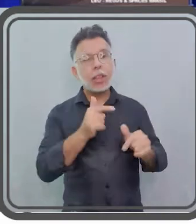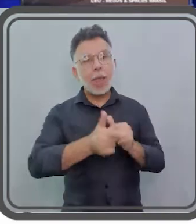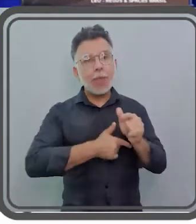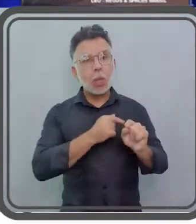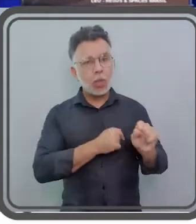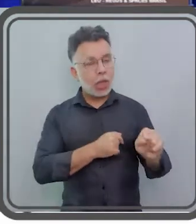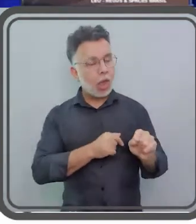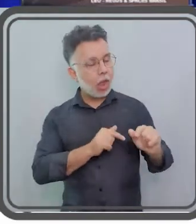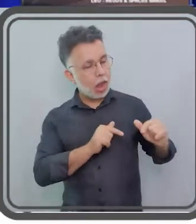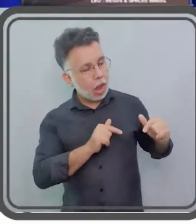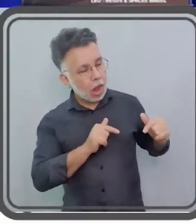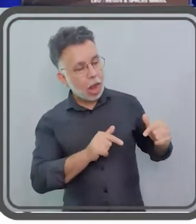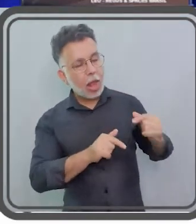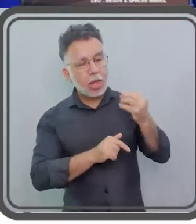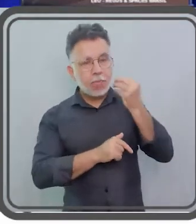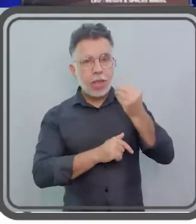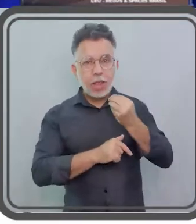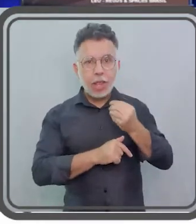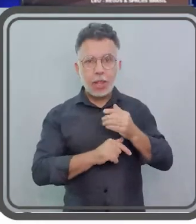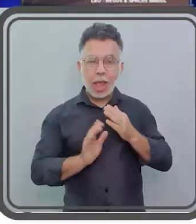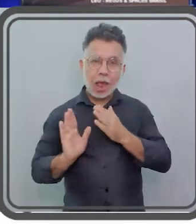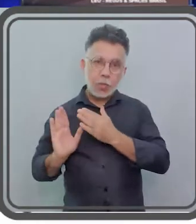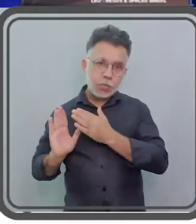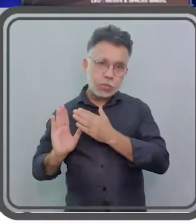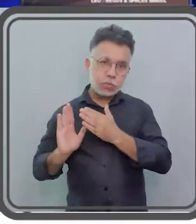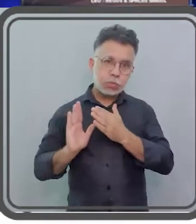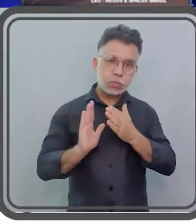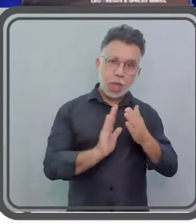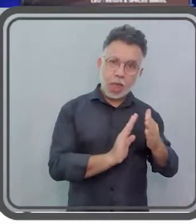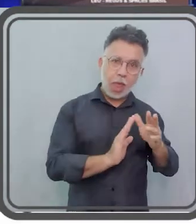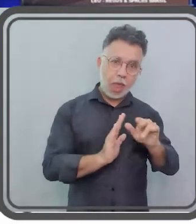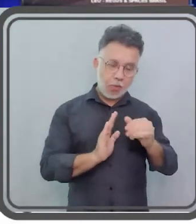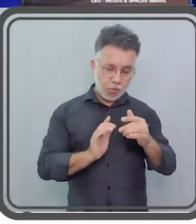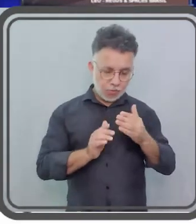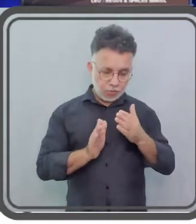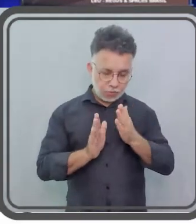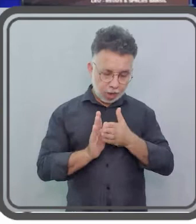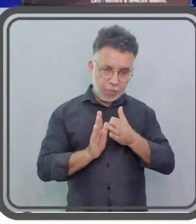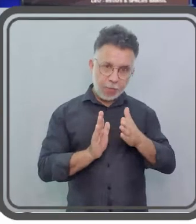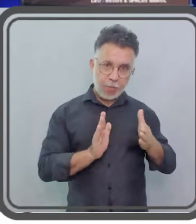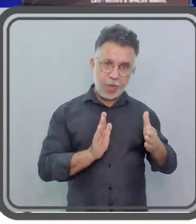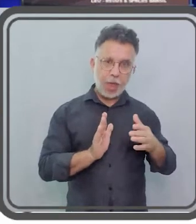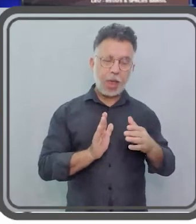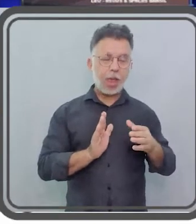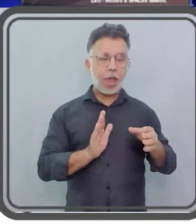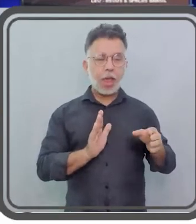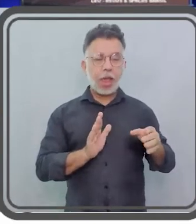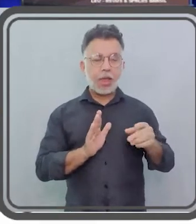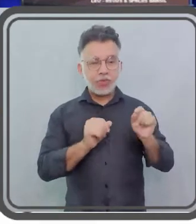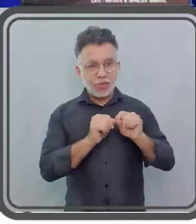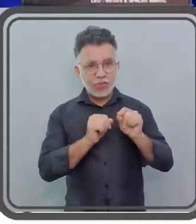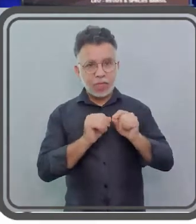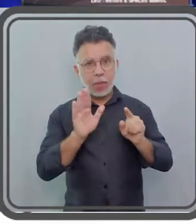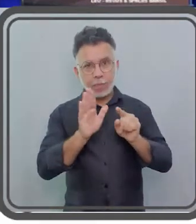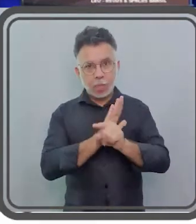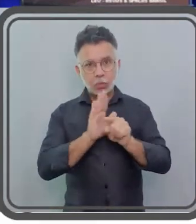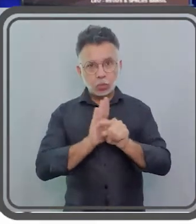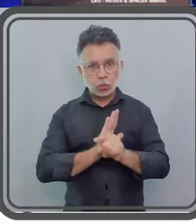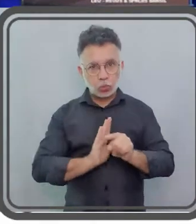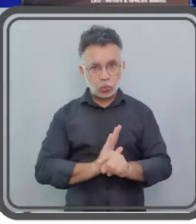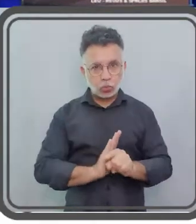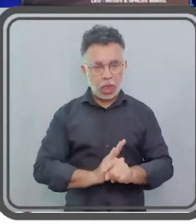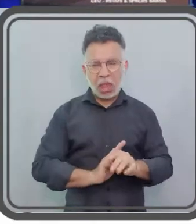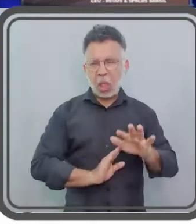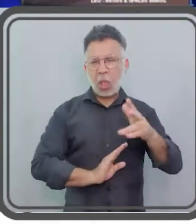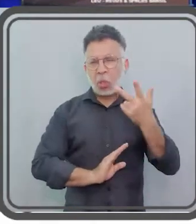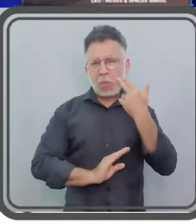jornada tem, e à medida que a jornada vai avançando, a gente vai primeiro trazendo questionários, que normalmente são de 3 a